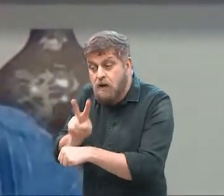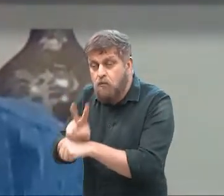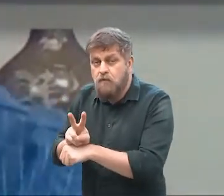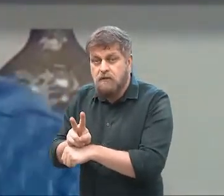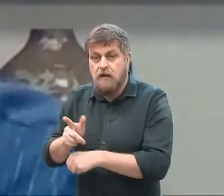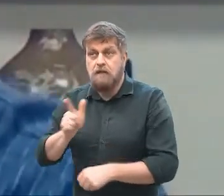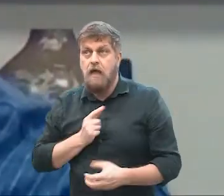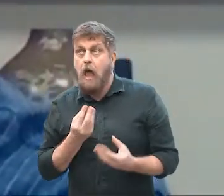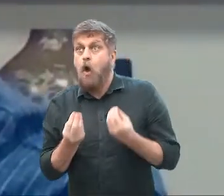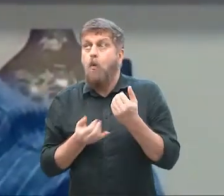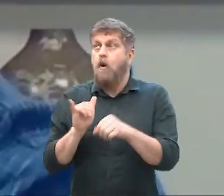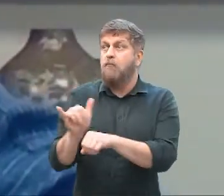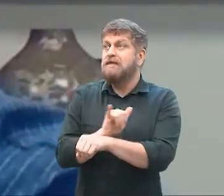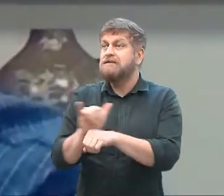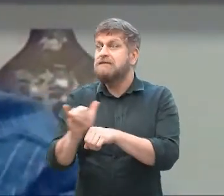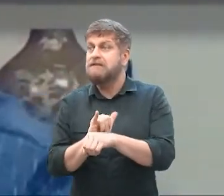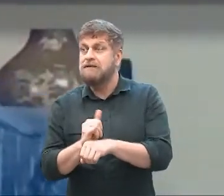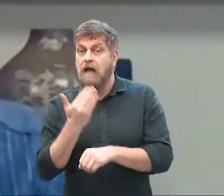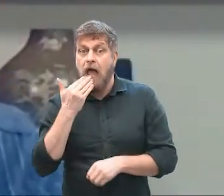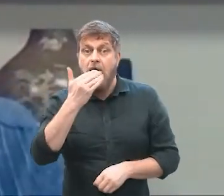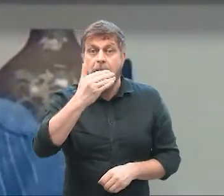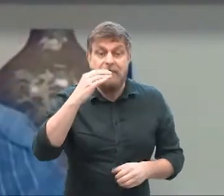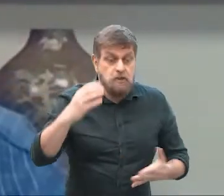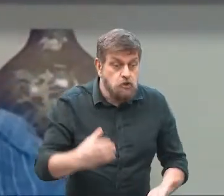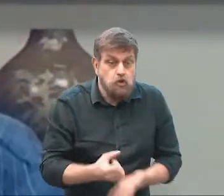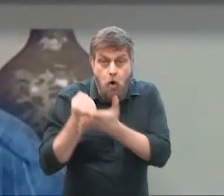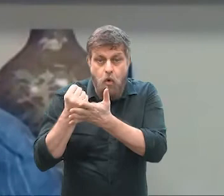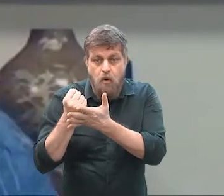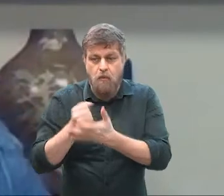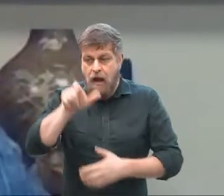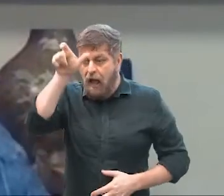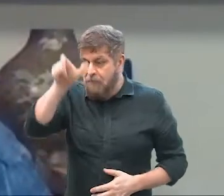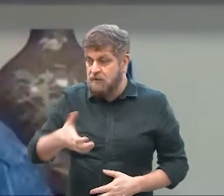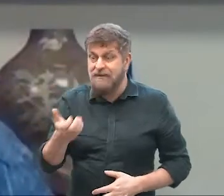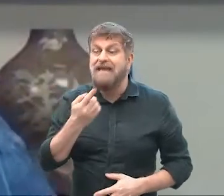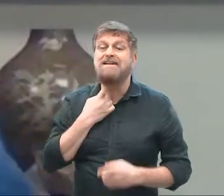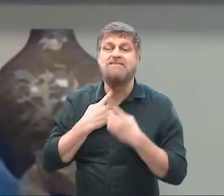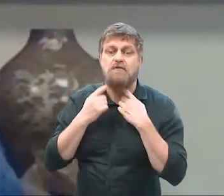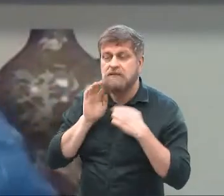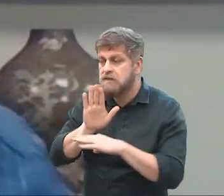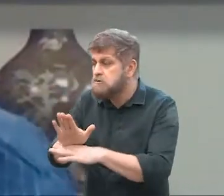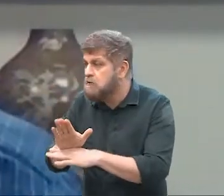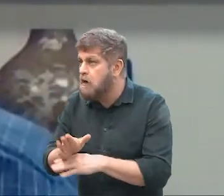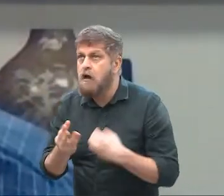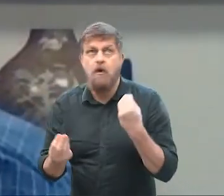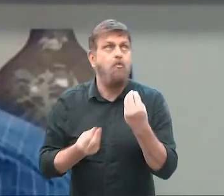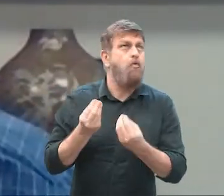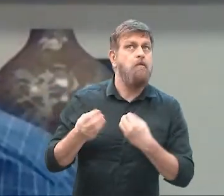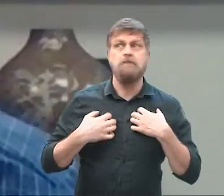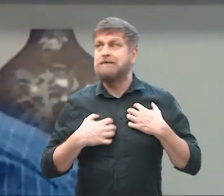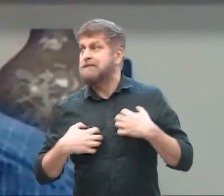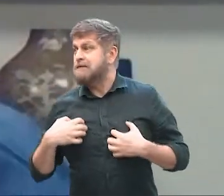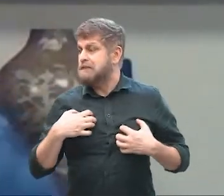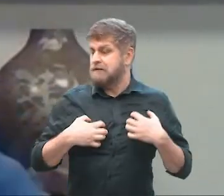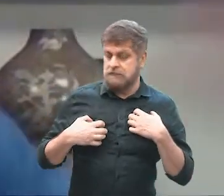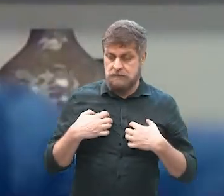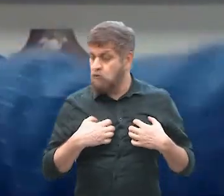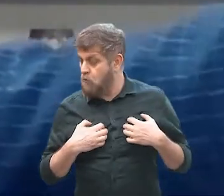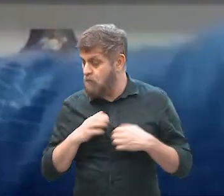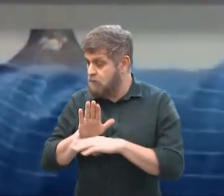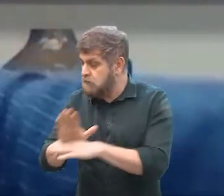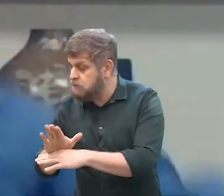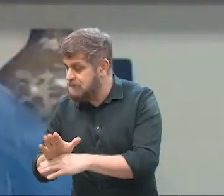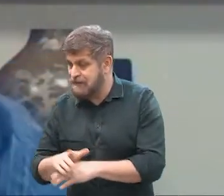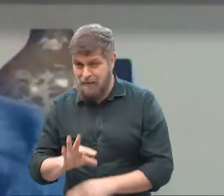ter aonde se socorrer. Às vezes, a pessoa do bem, ela quer ajudar, mas ela fala, o que eu vou fazer para ajudar? Eu vou ter que ir lá